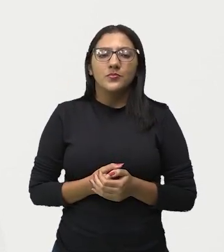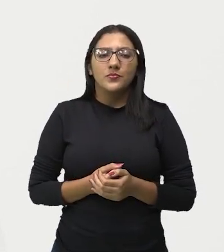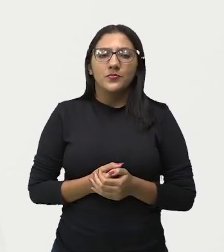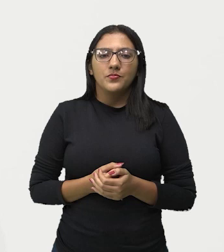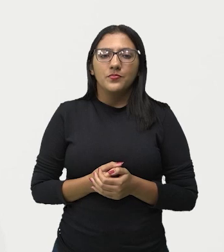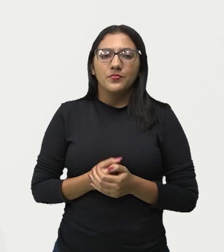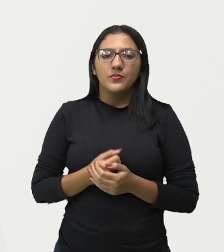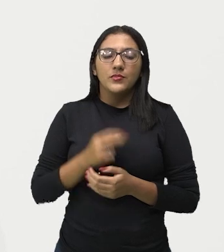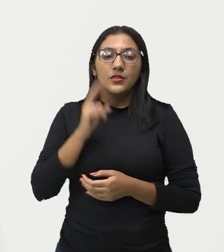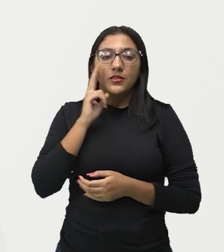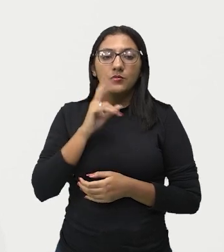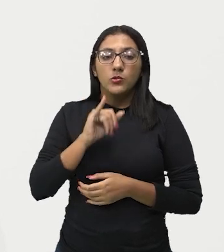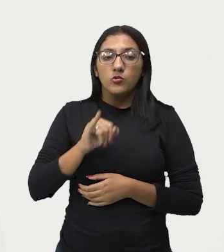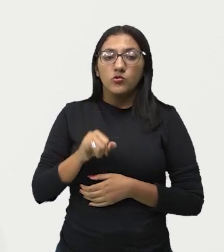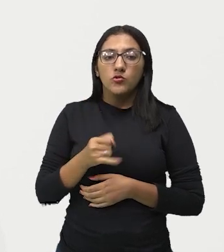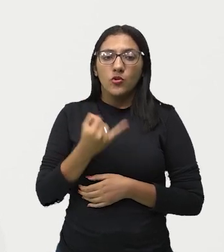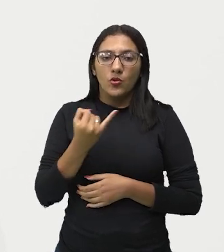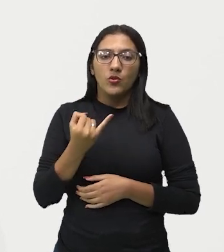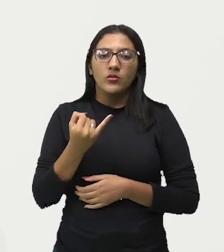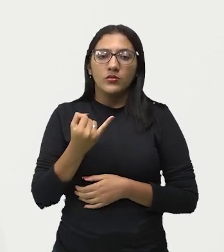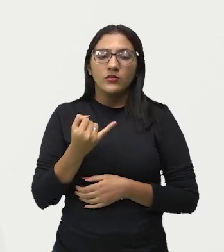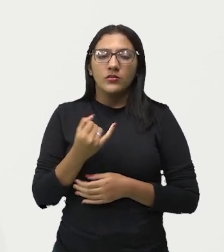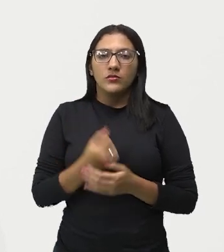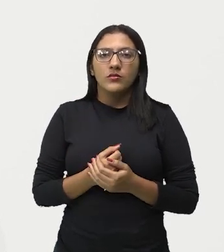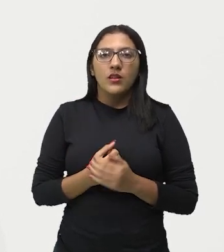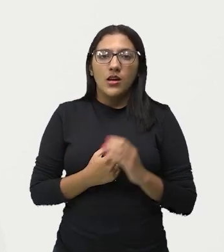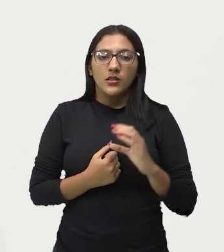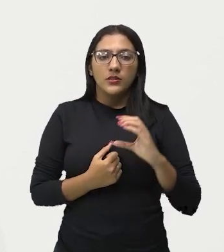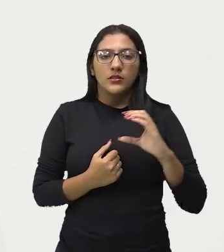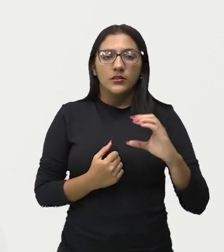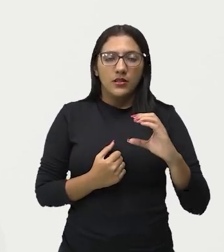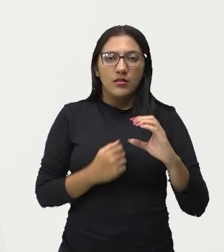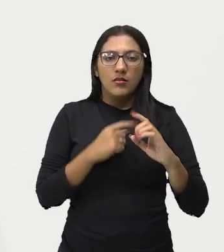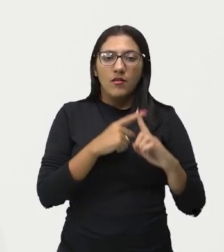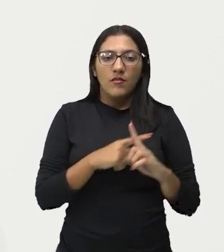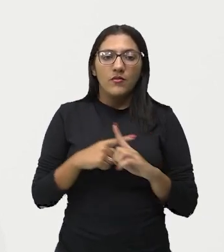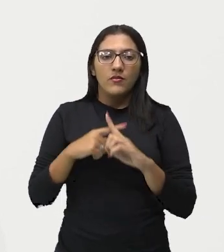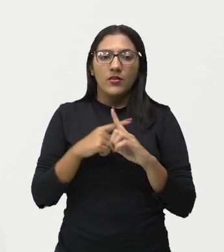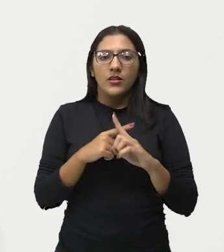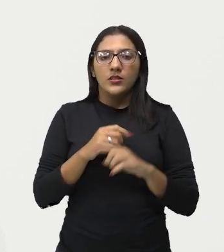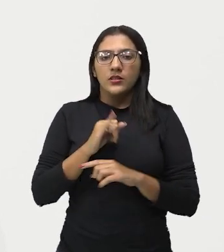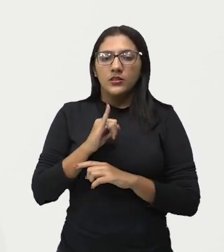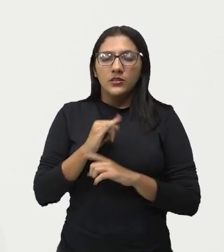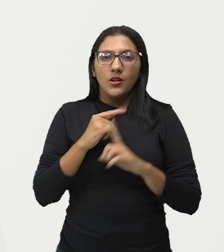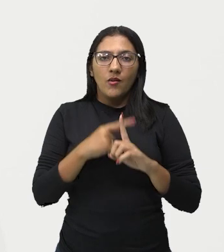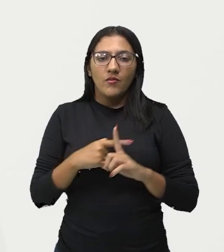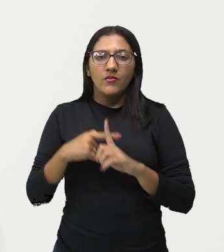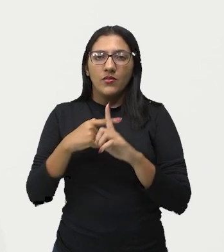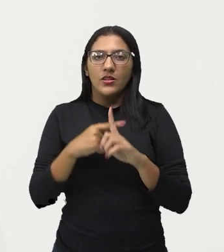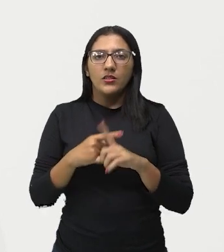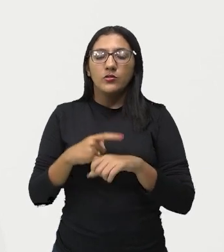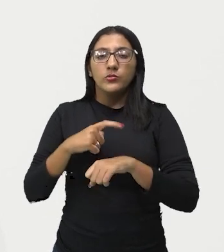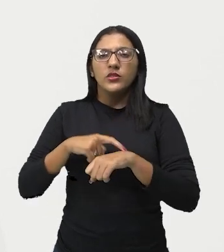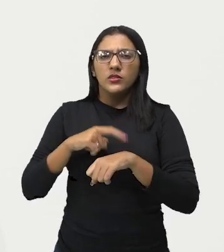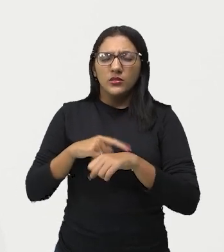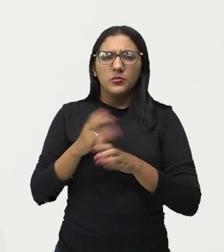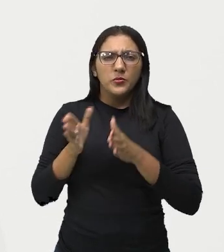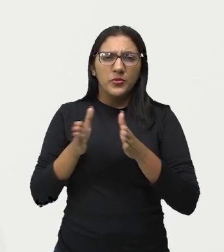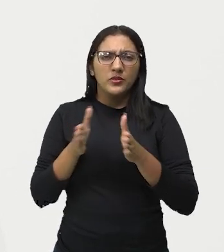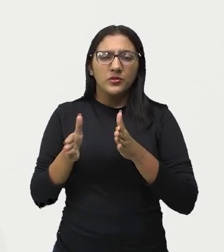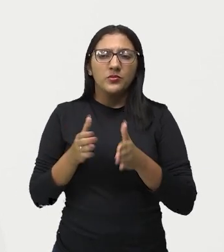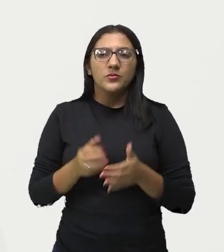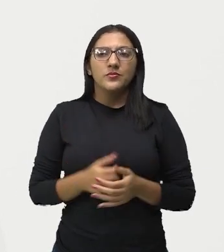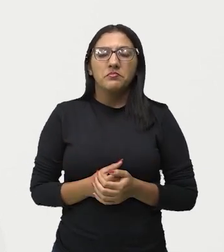juro é igual a C, que é o capital, vezes a taxa, vezes o tempo, né?